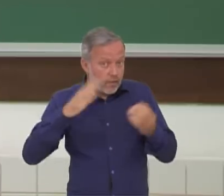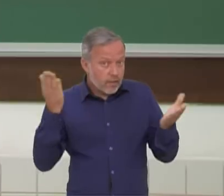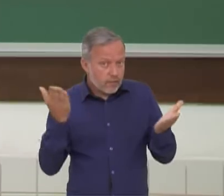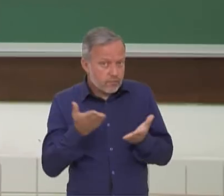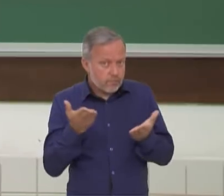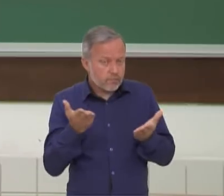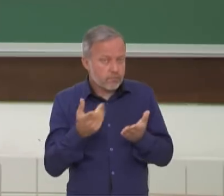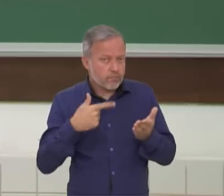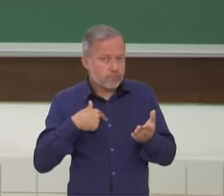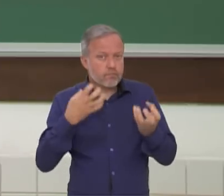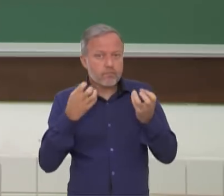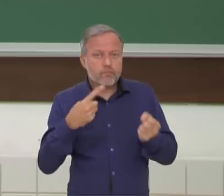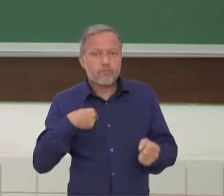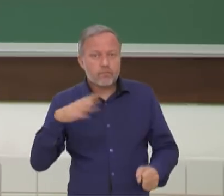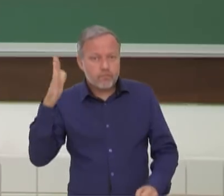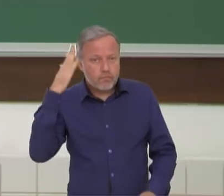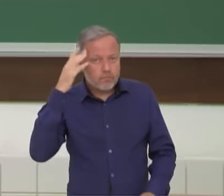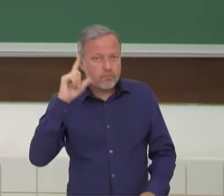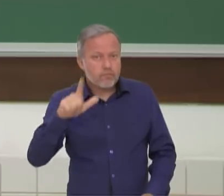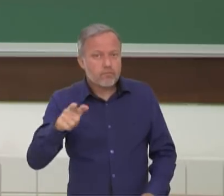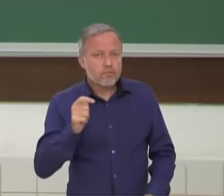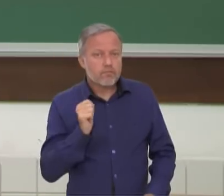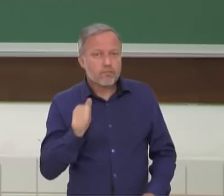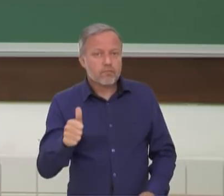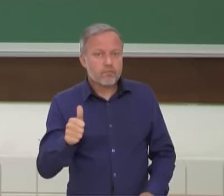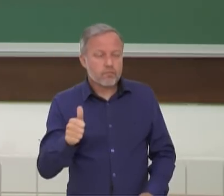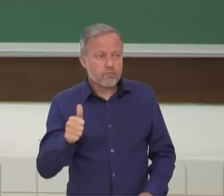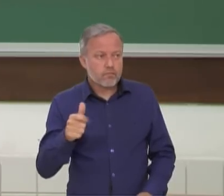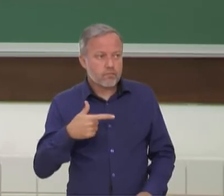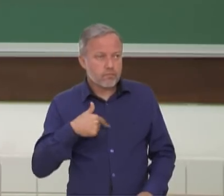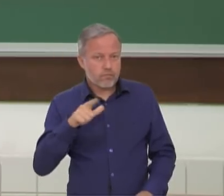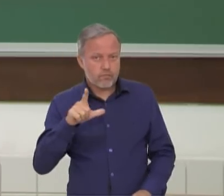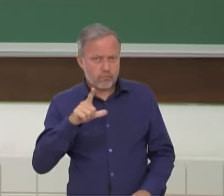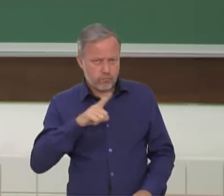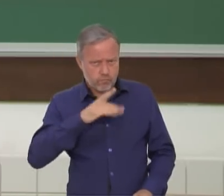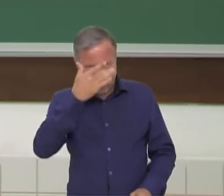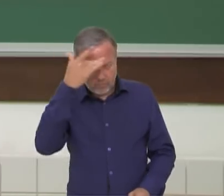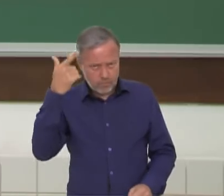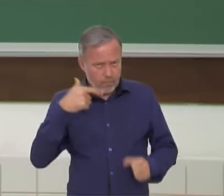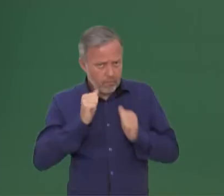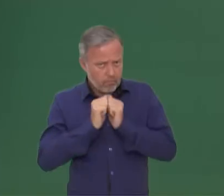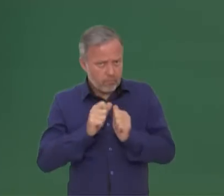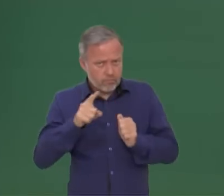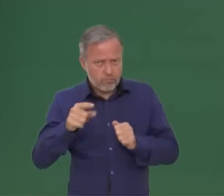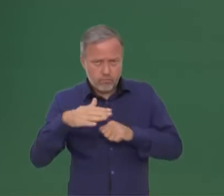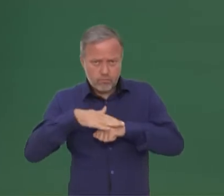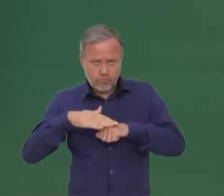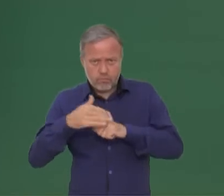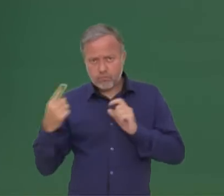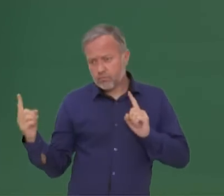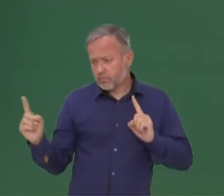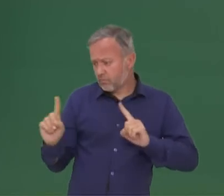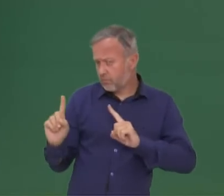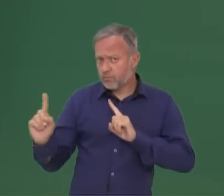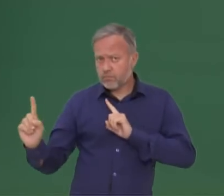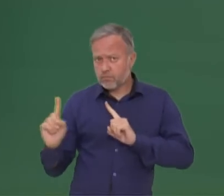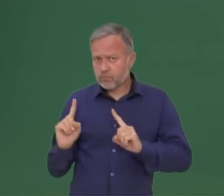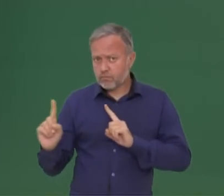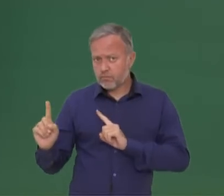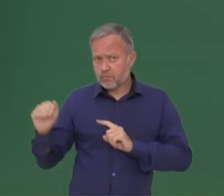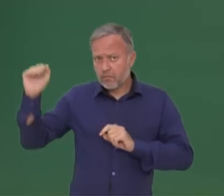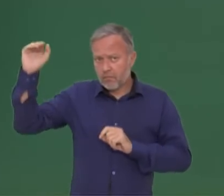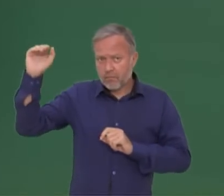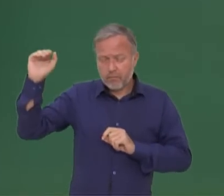pouco e eu quero que você pense um pouquinho. Será que tem alguém com você que está acompanhando essa aula? Discuta com essa pessoa, se for um